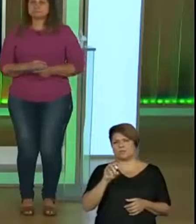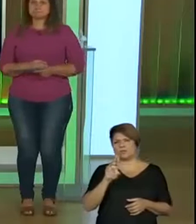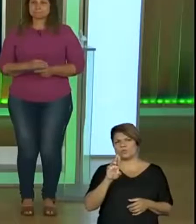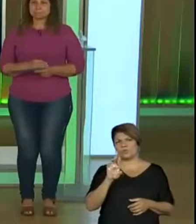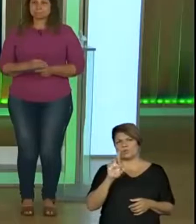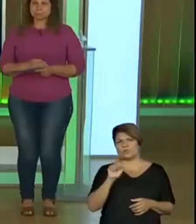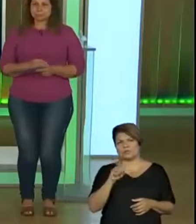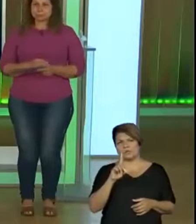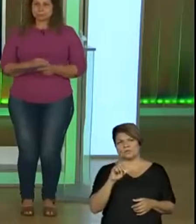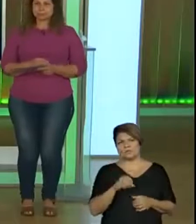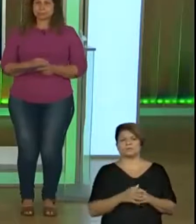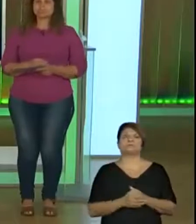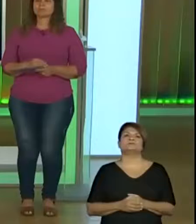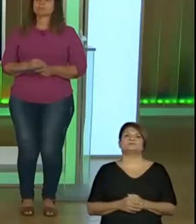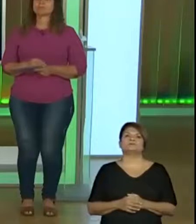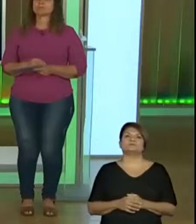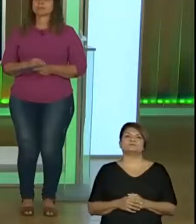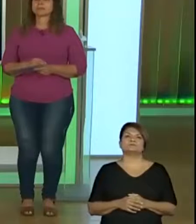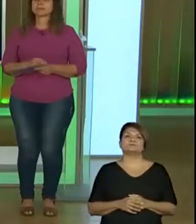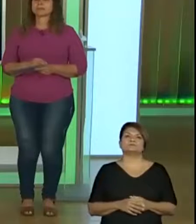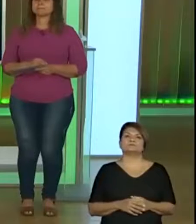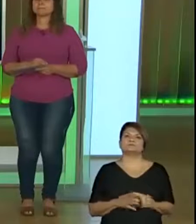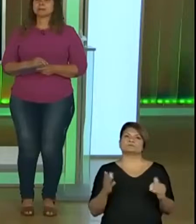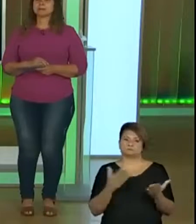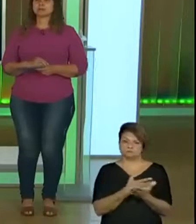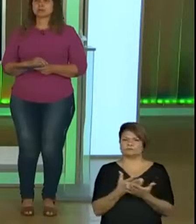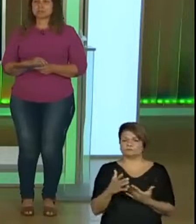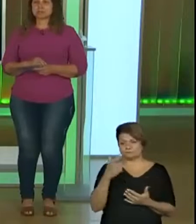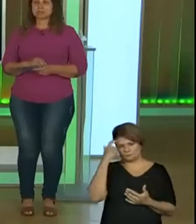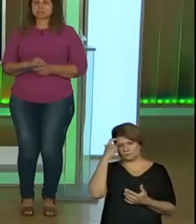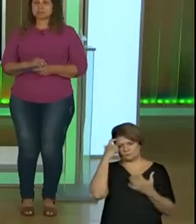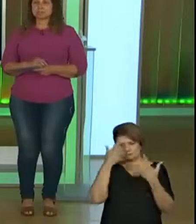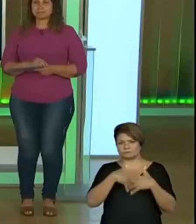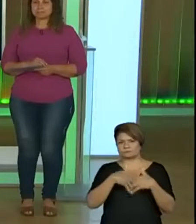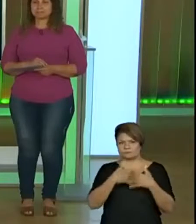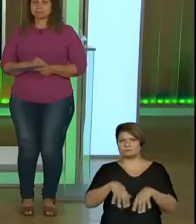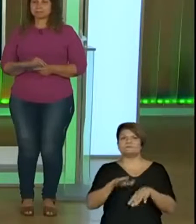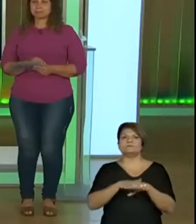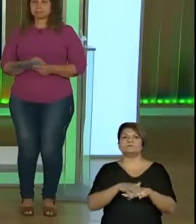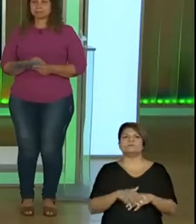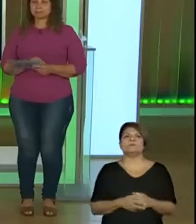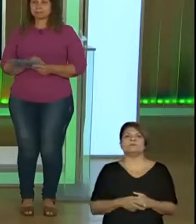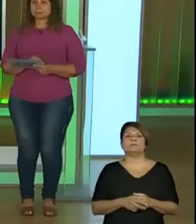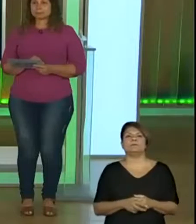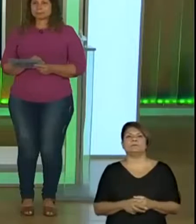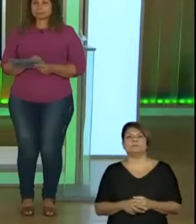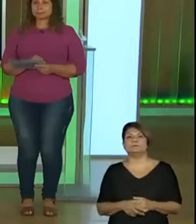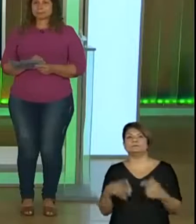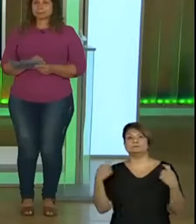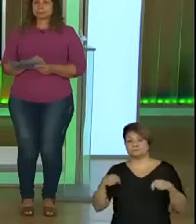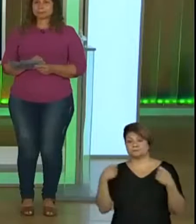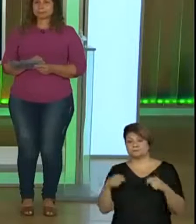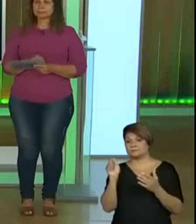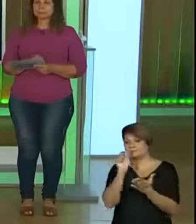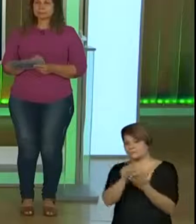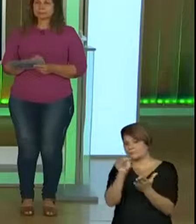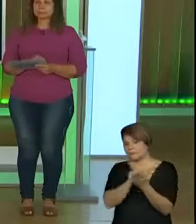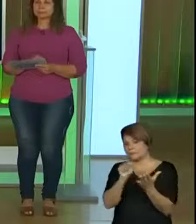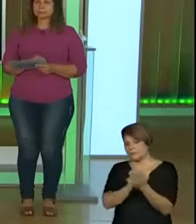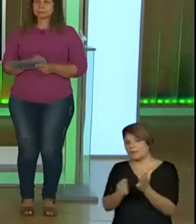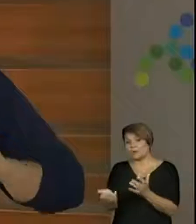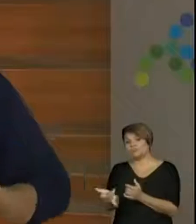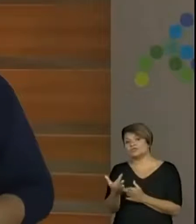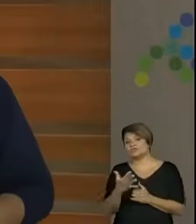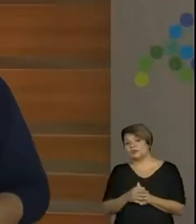Esses, né... Mas vamos começar a pensar na matemática? Vamos lá um pouquinho? Olha só, a gente precisa escrever os valores,